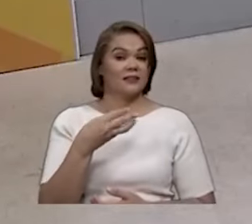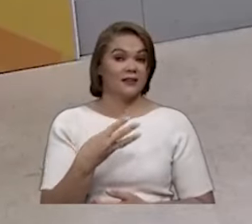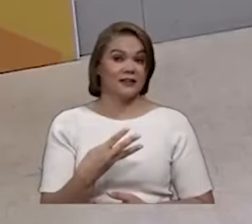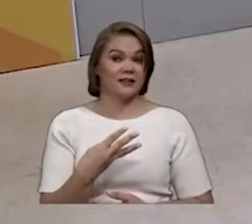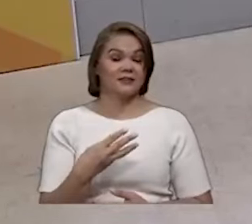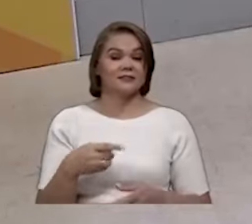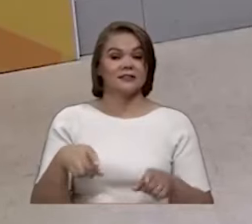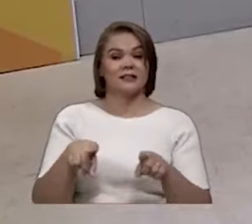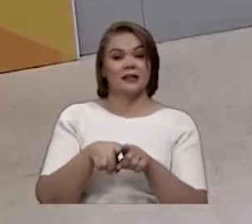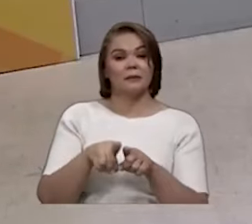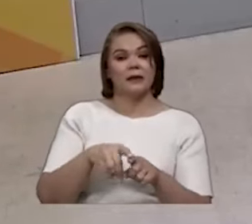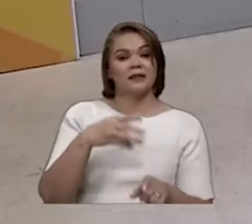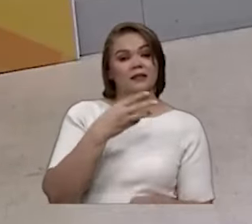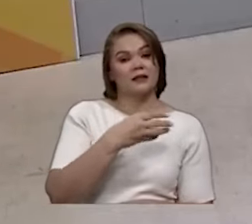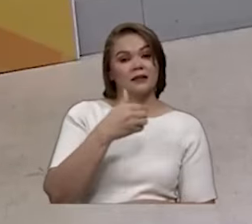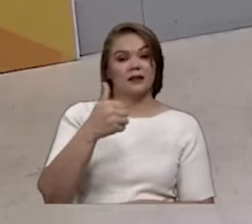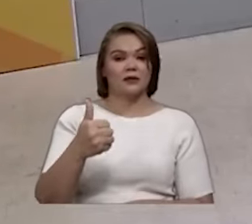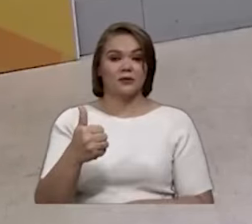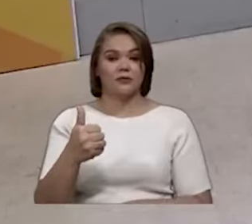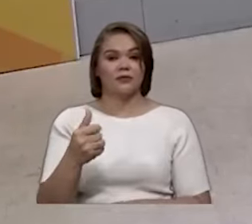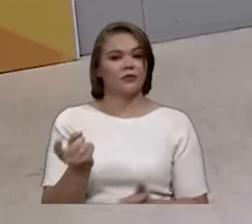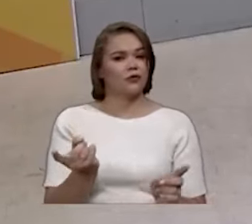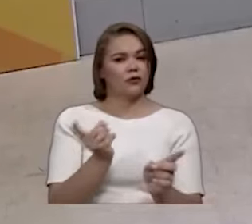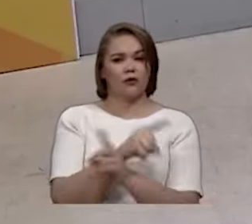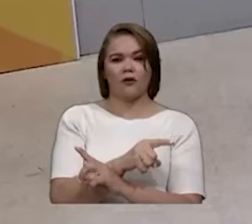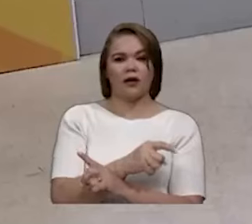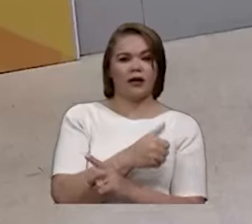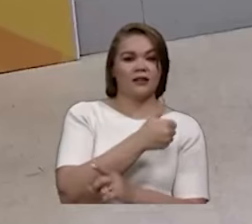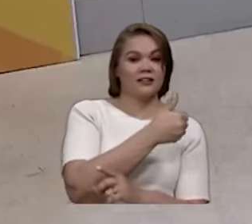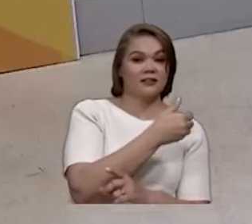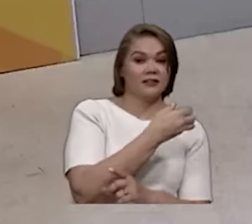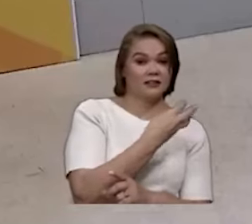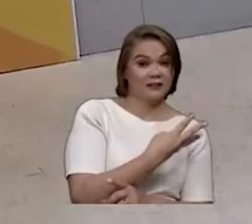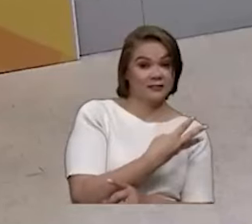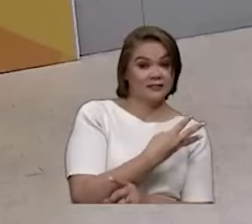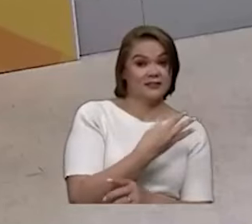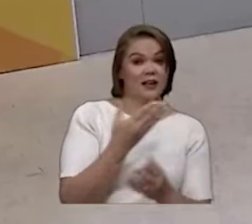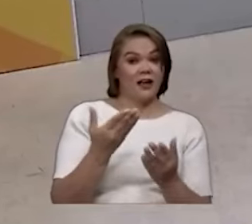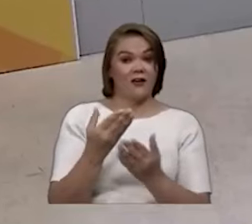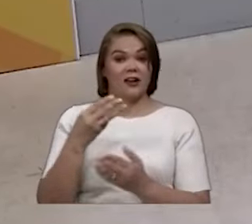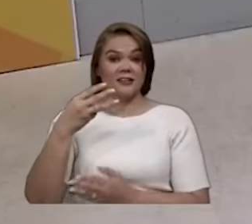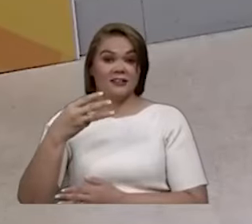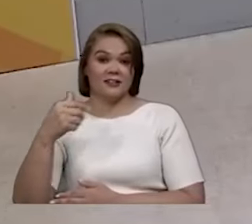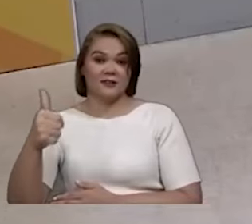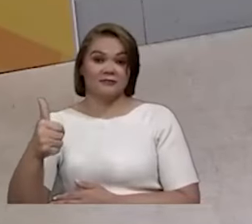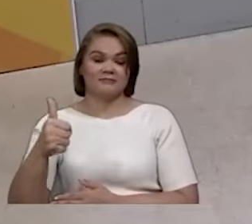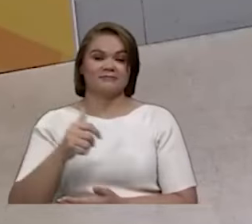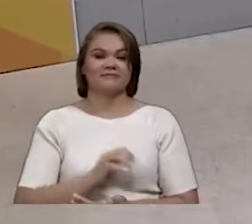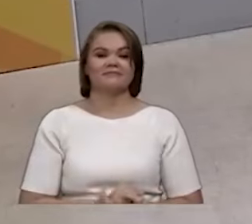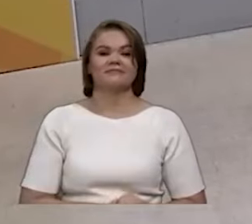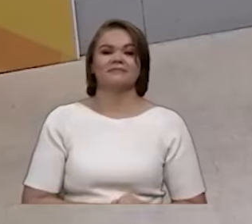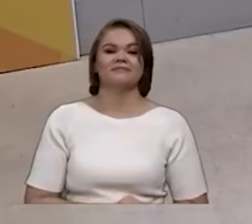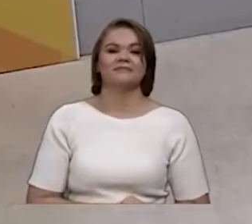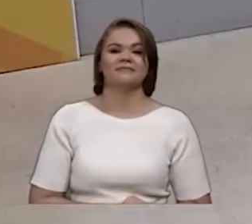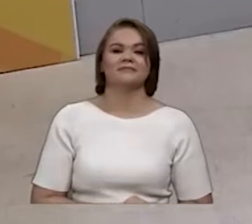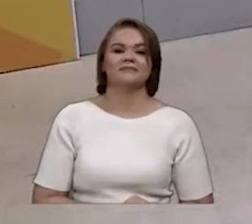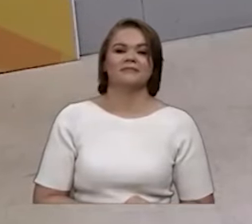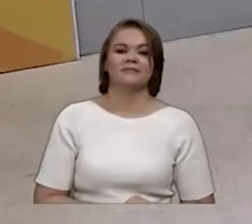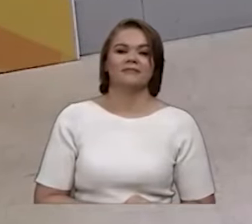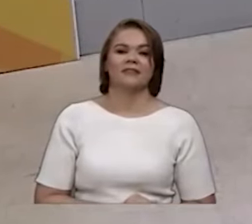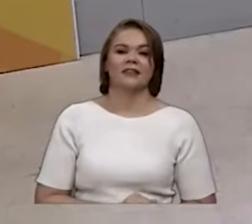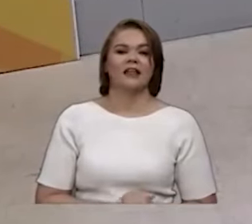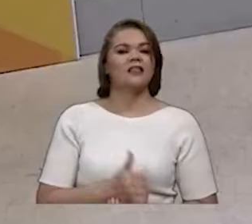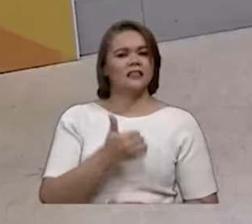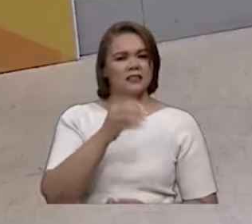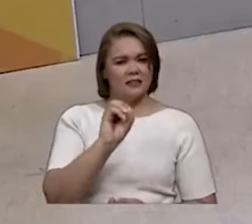número 31. Inverte aí. Foi o 13, agora 31. Quem quer o